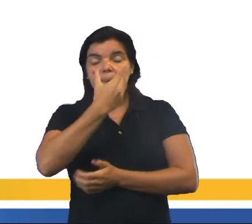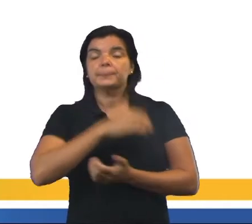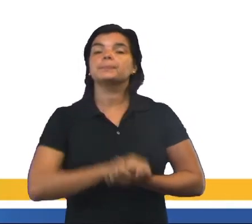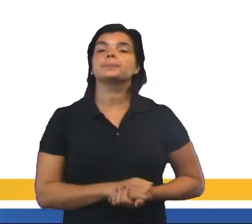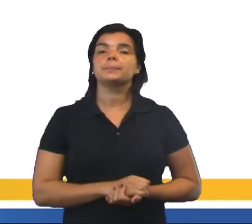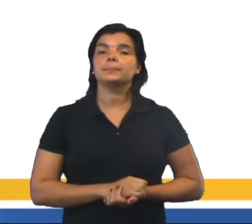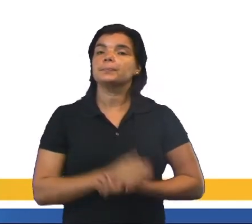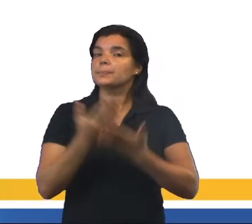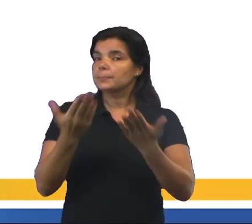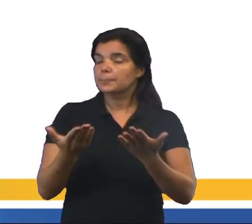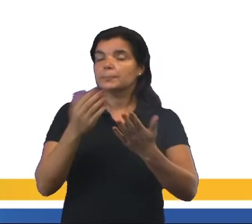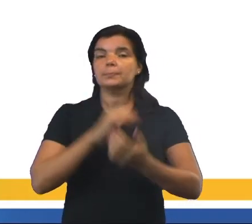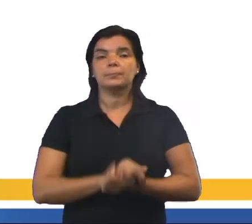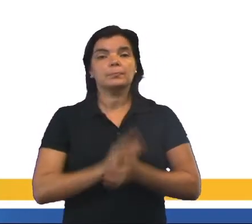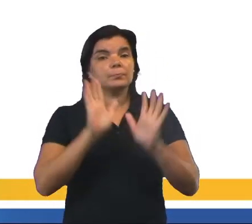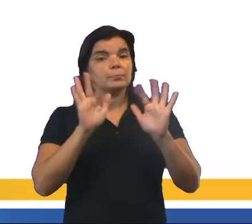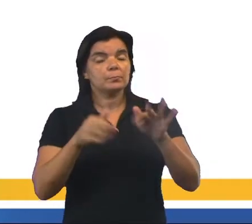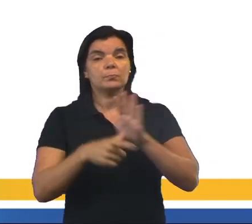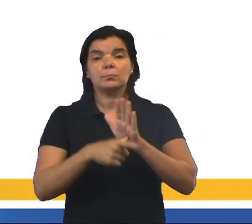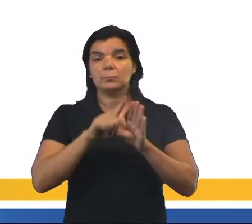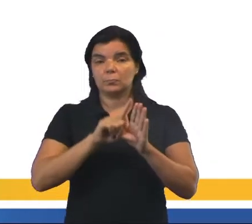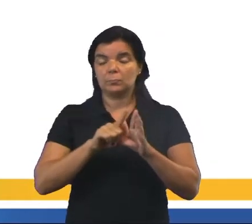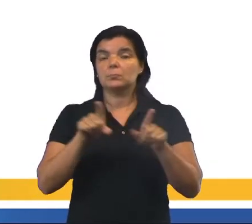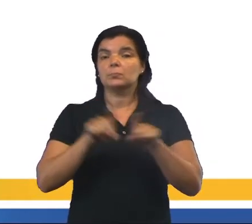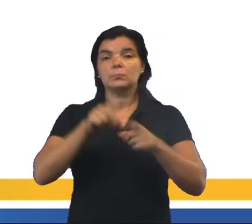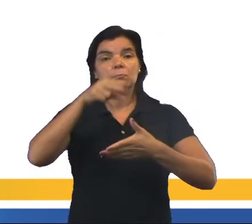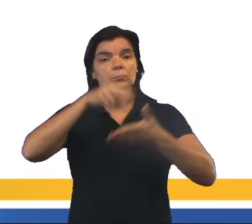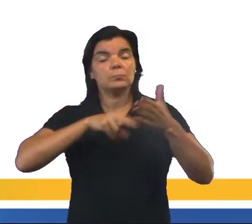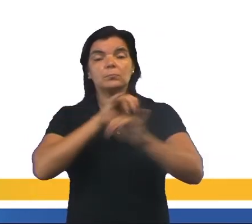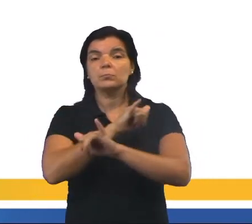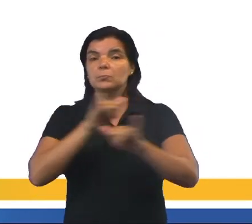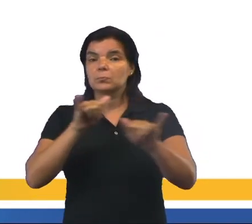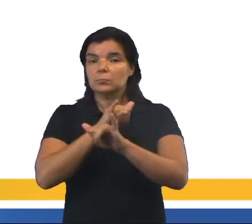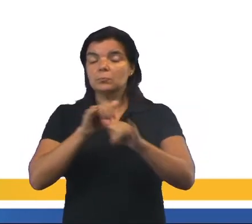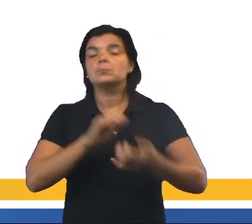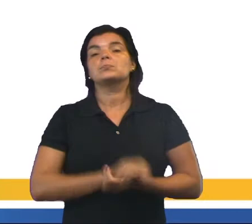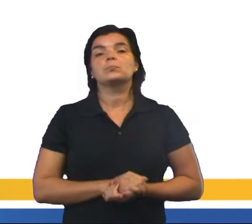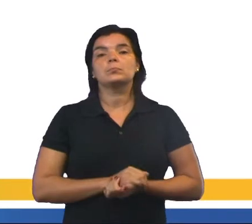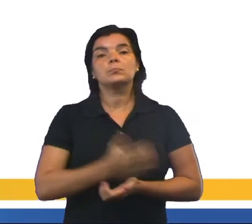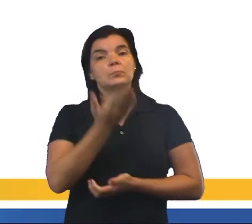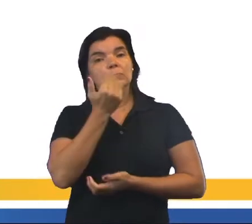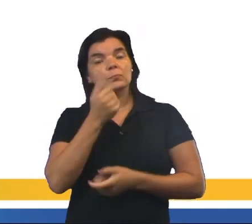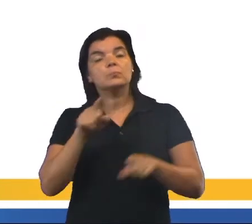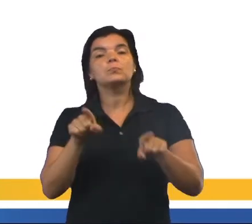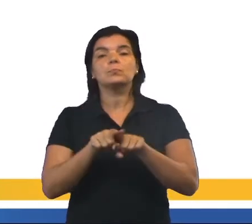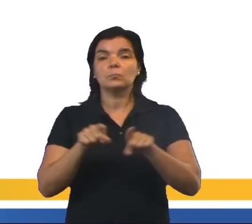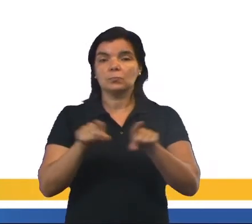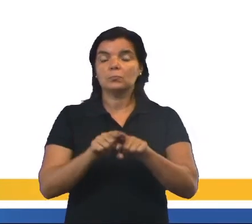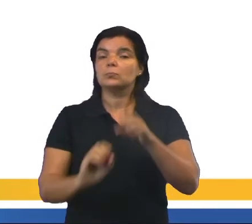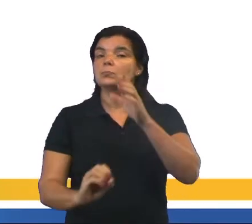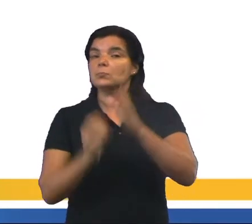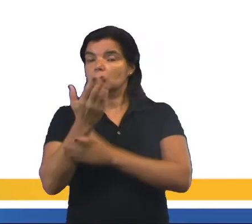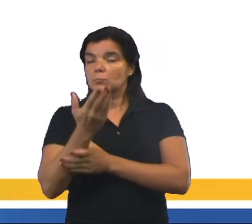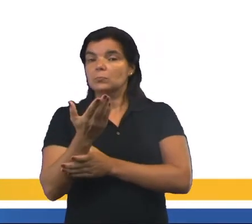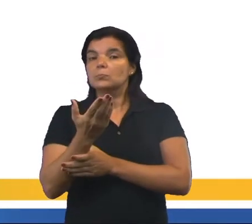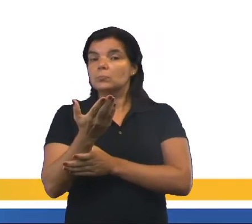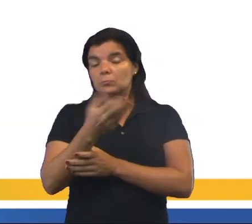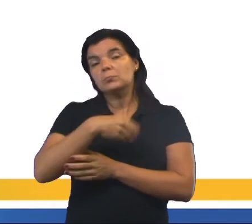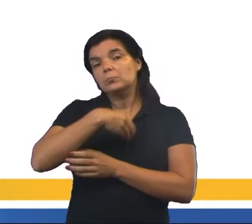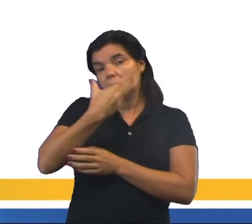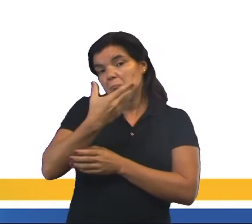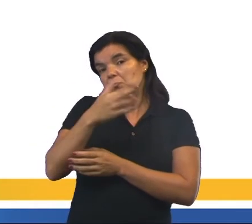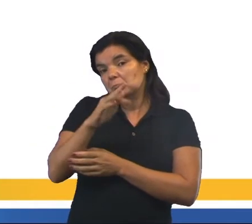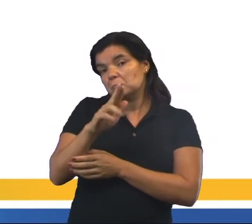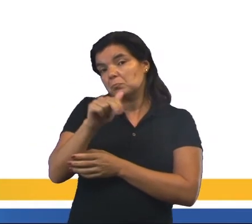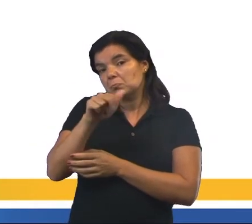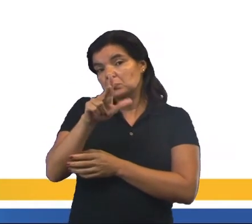Né? Então, logo conclui, antes mesmo de ler a notícia, que nesses alimentos estão surgindo alguma espécie de